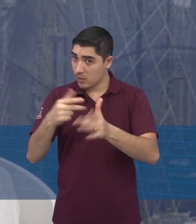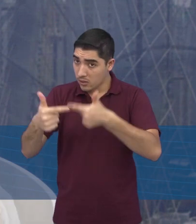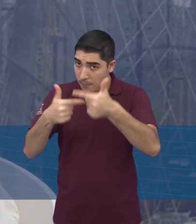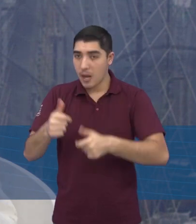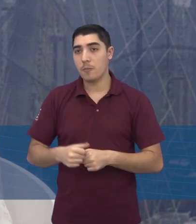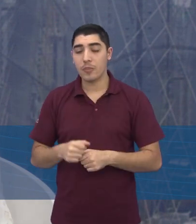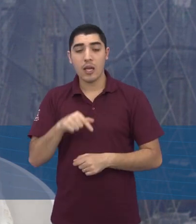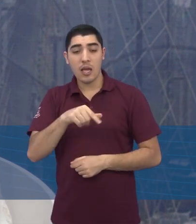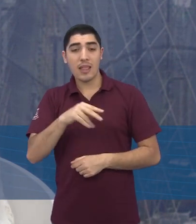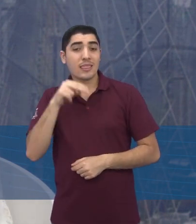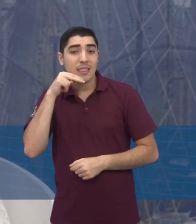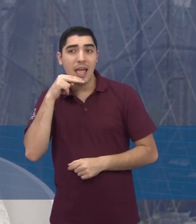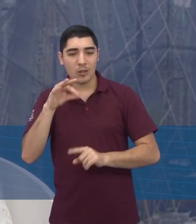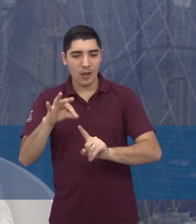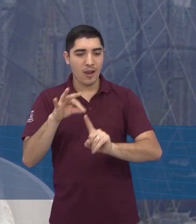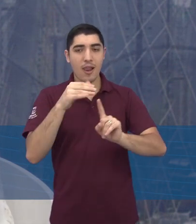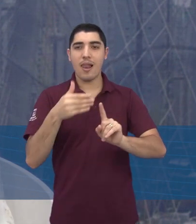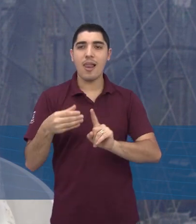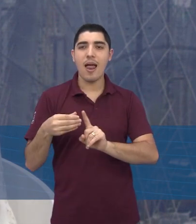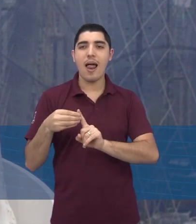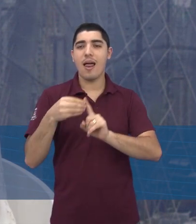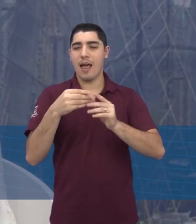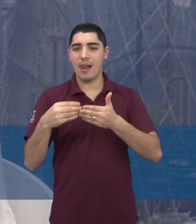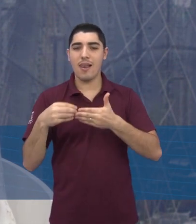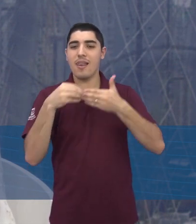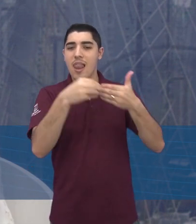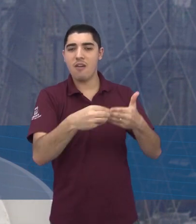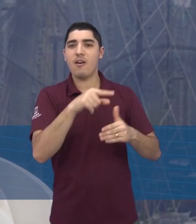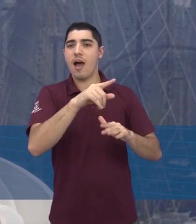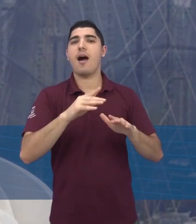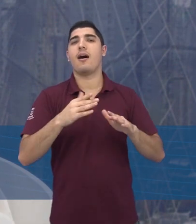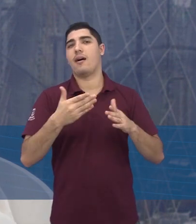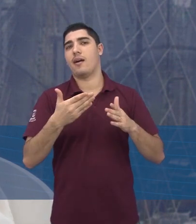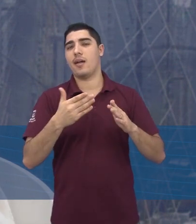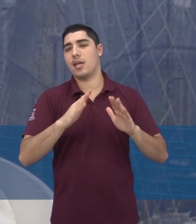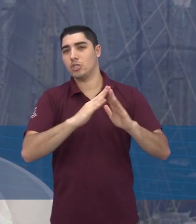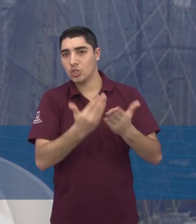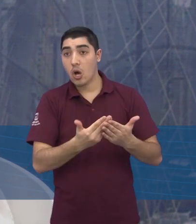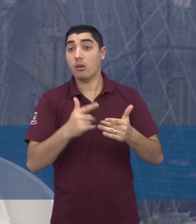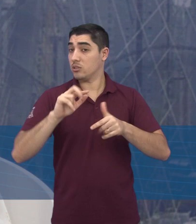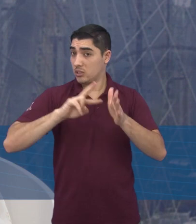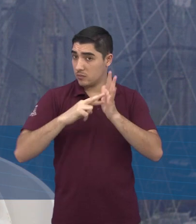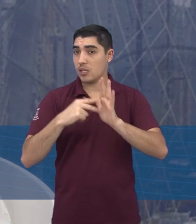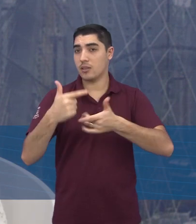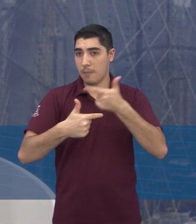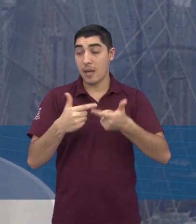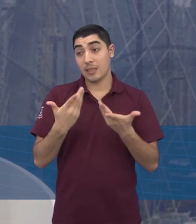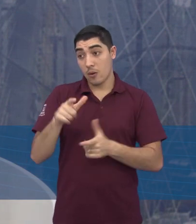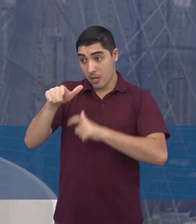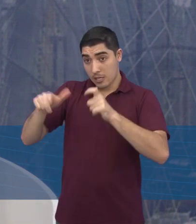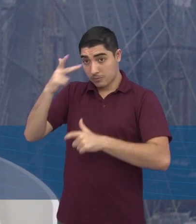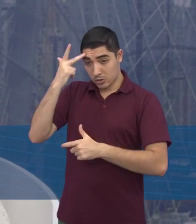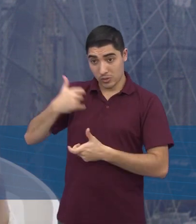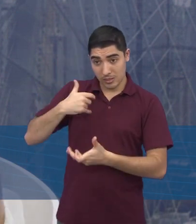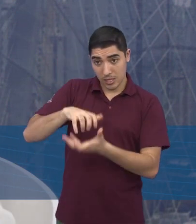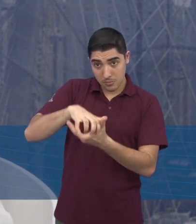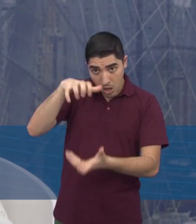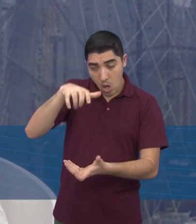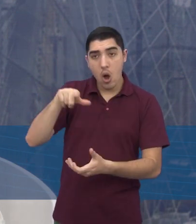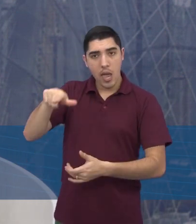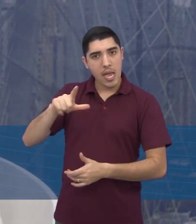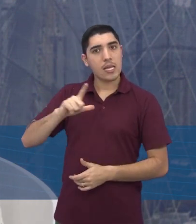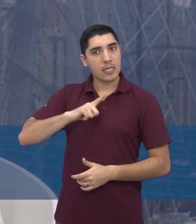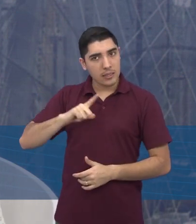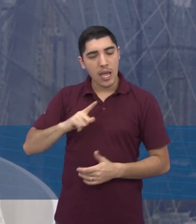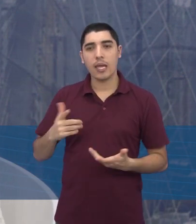levar o neto para a escola é trabalho. Né? Então, o idoso e a idosa têm ocupado cada vez